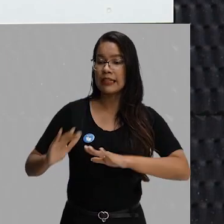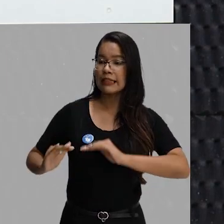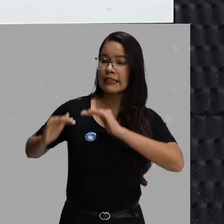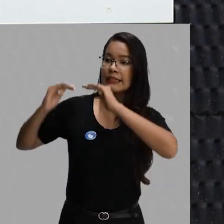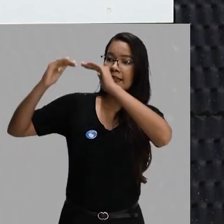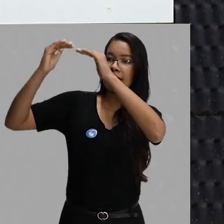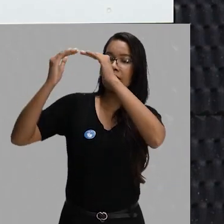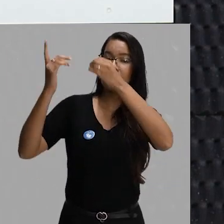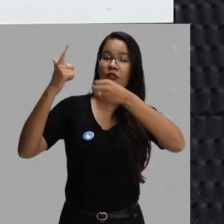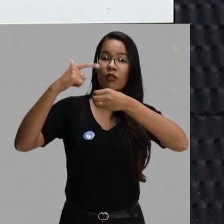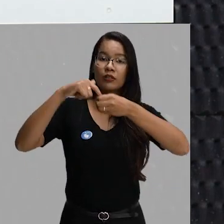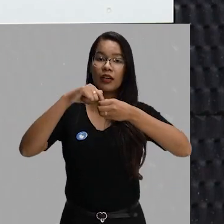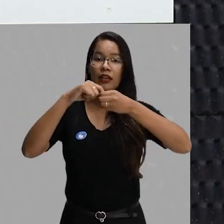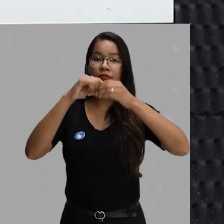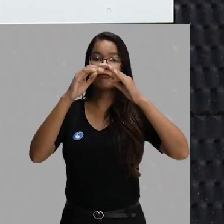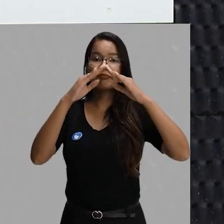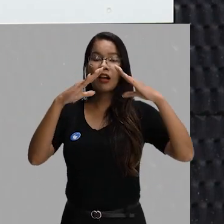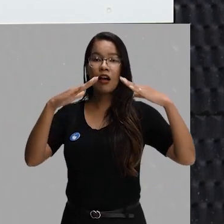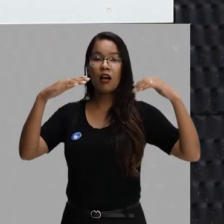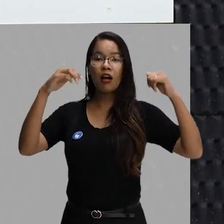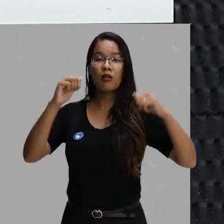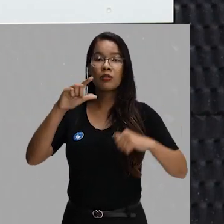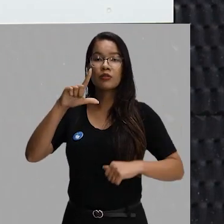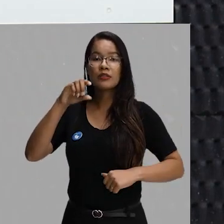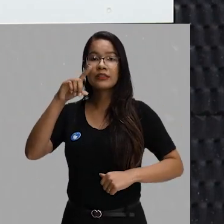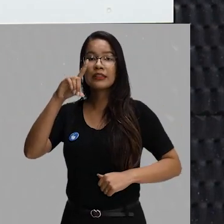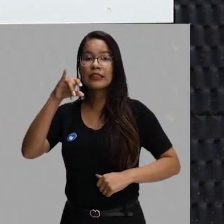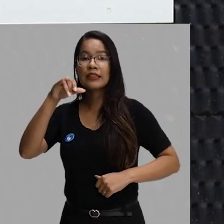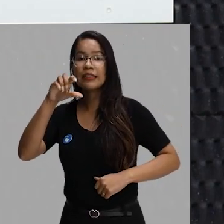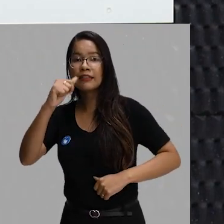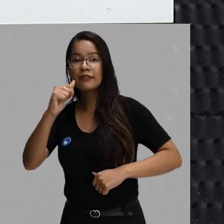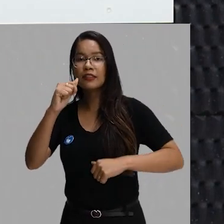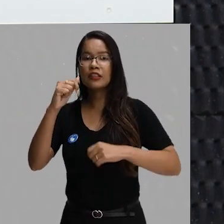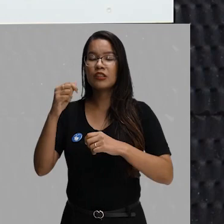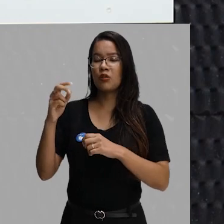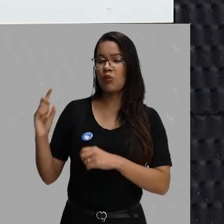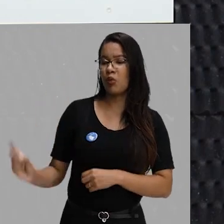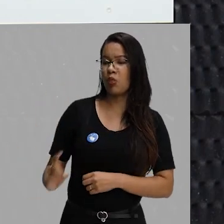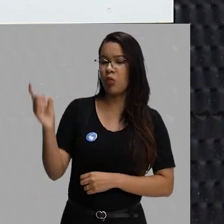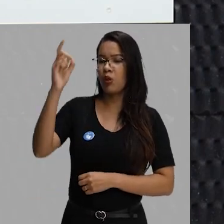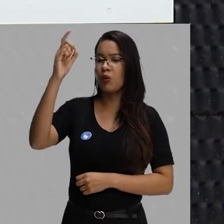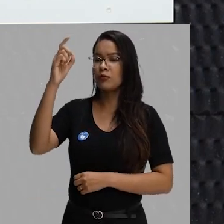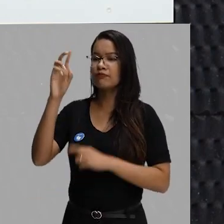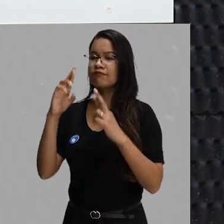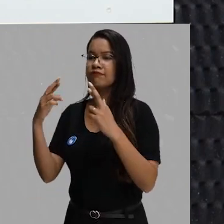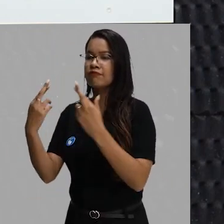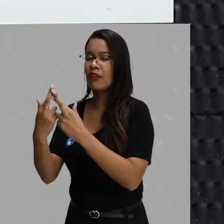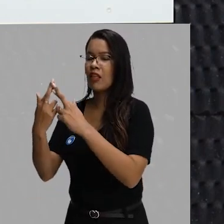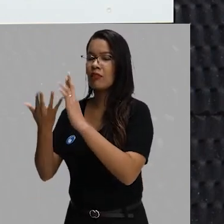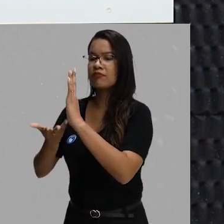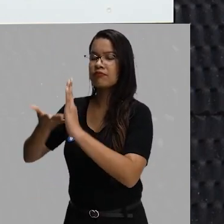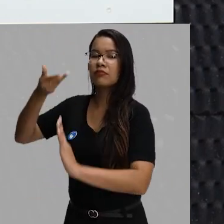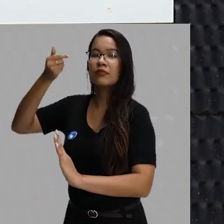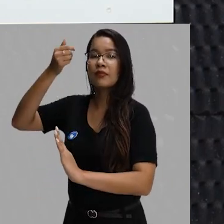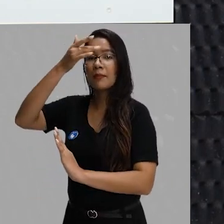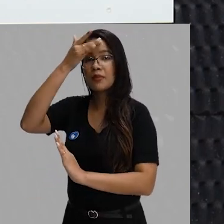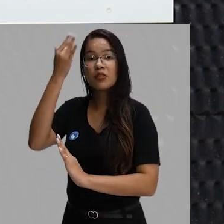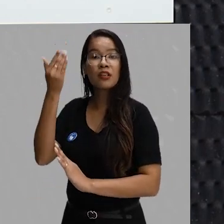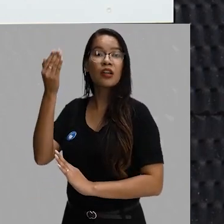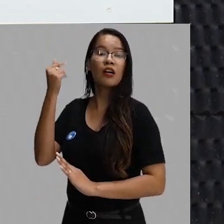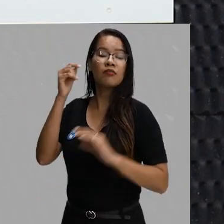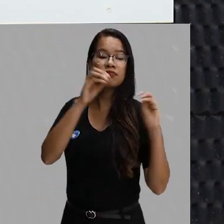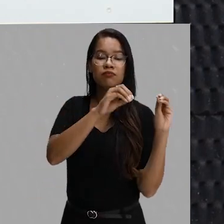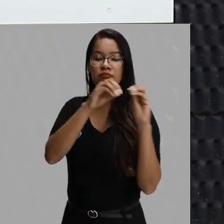e destronaram aquele que tinham jogado ele ao mar. E a partir daí, o que se observa é